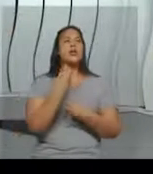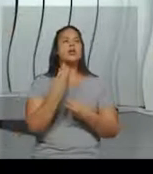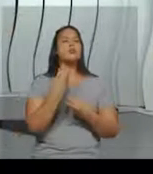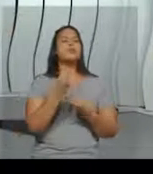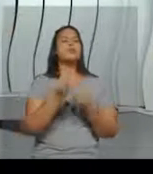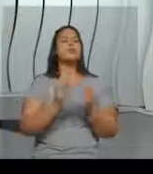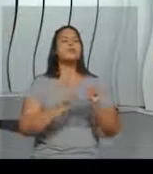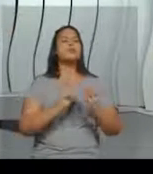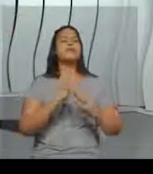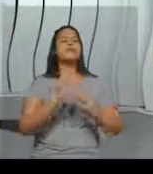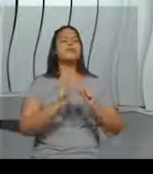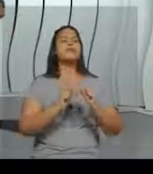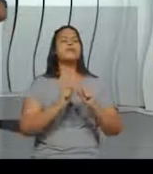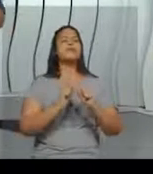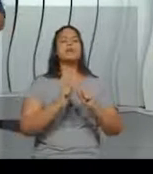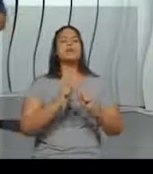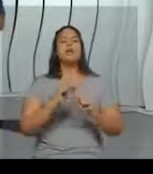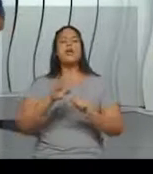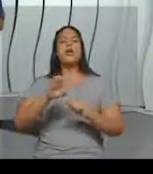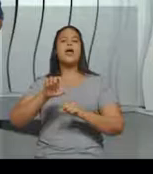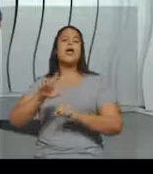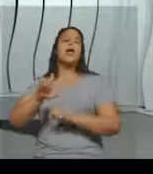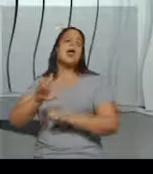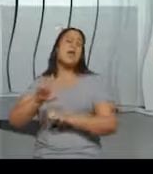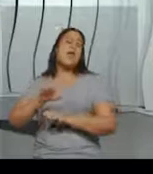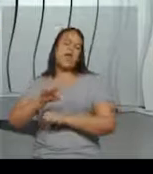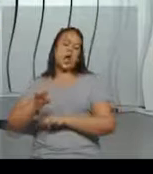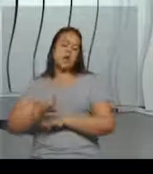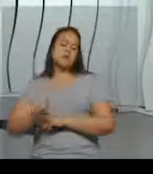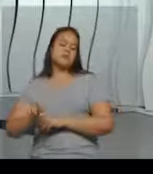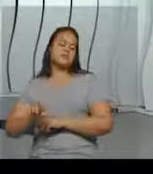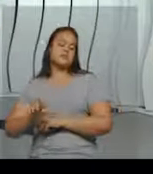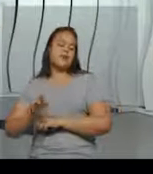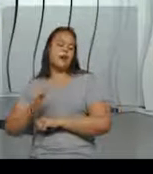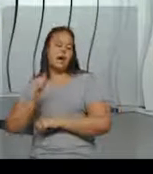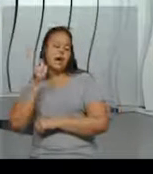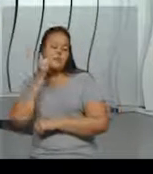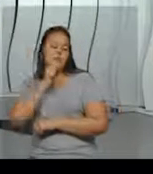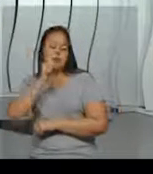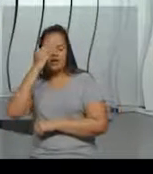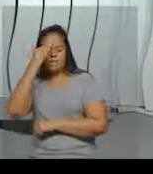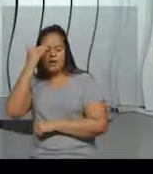que a Elza Soares canta, né?